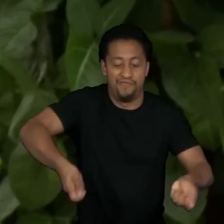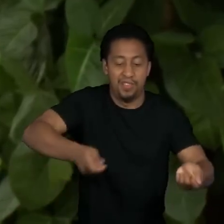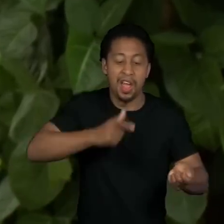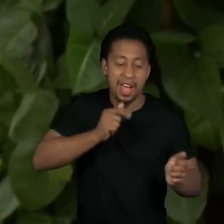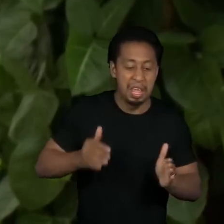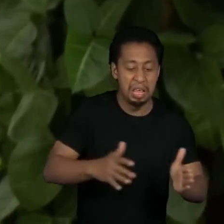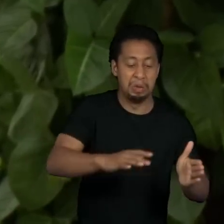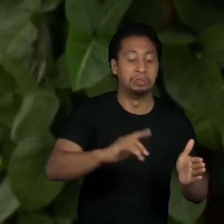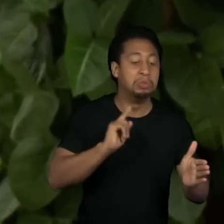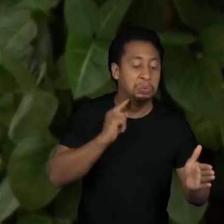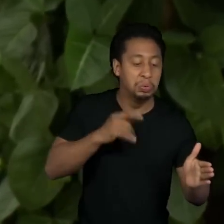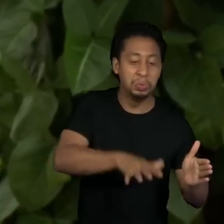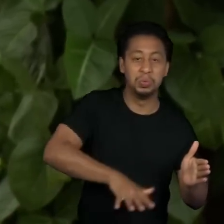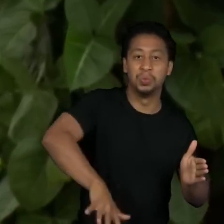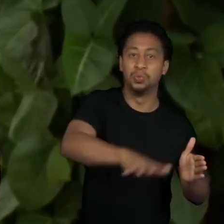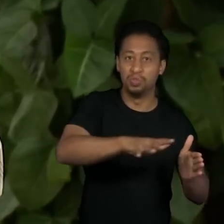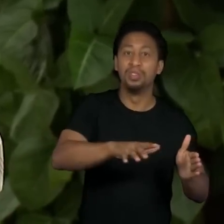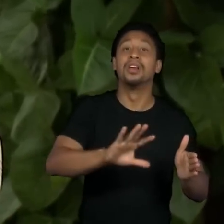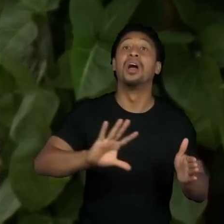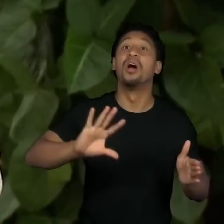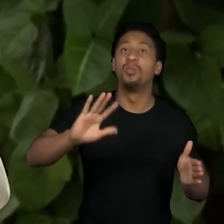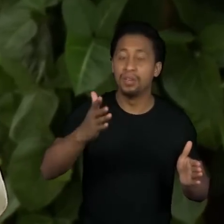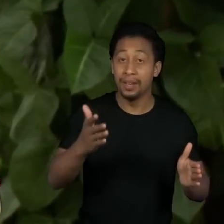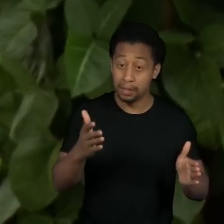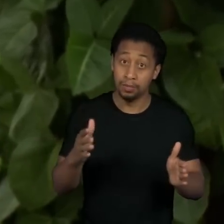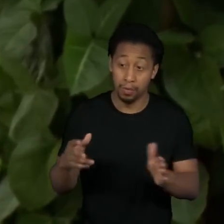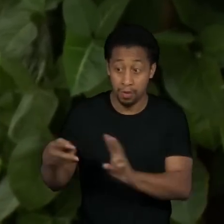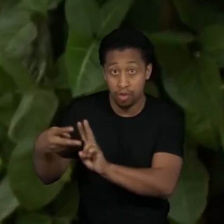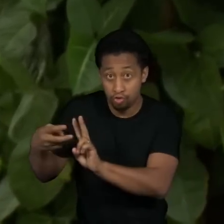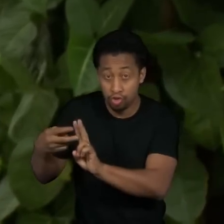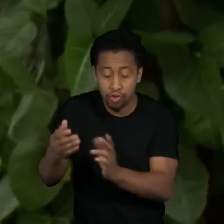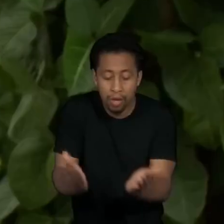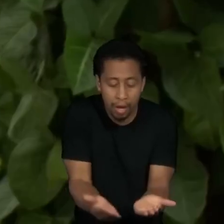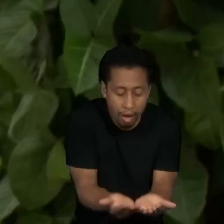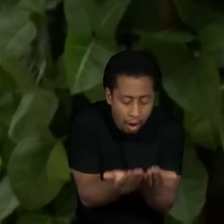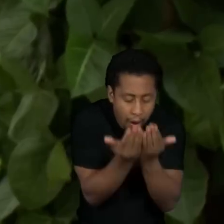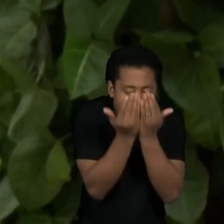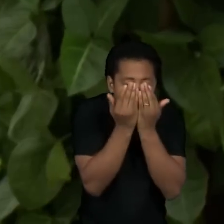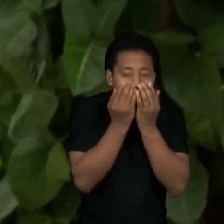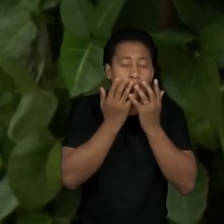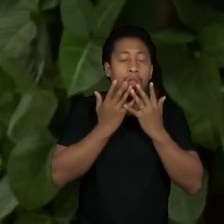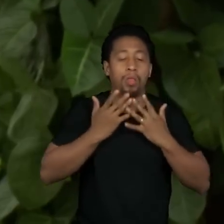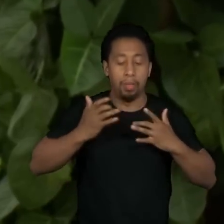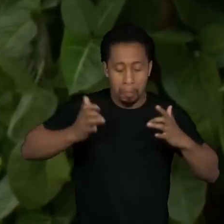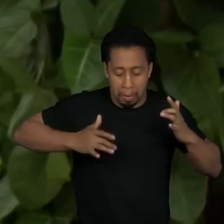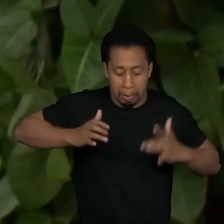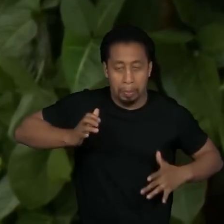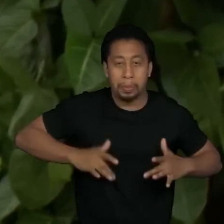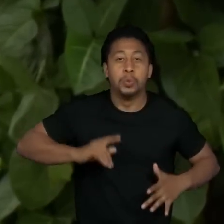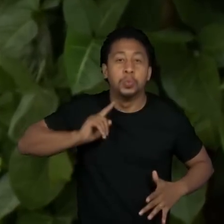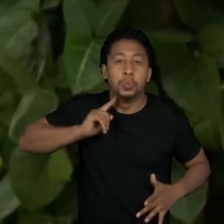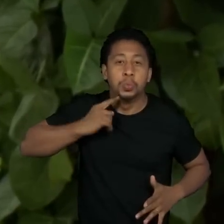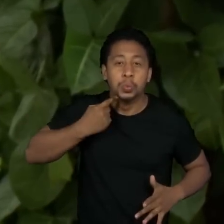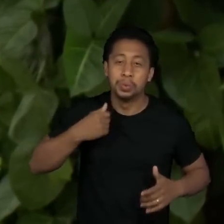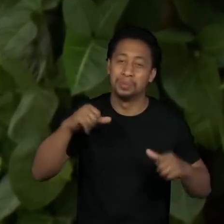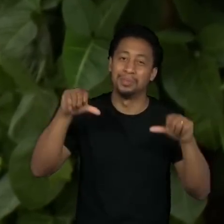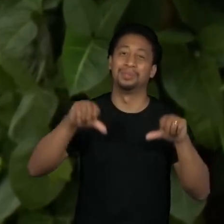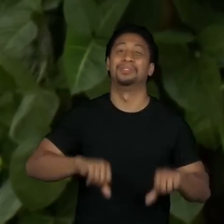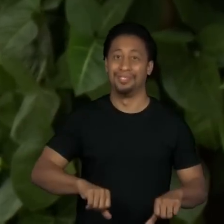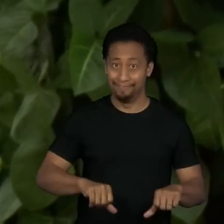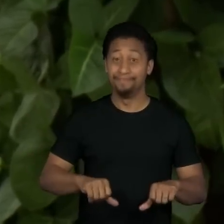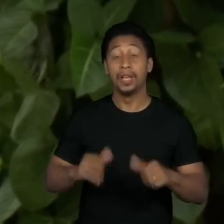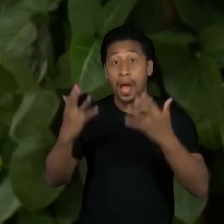composto orgânico tóxico que contamina toda a cadeia da vida: solo, plantas, animais e